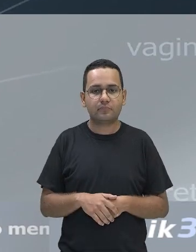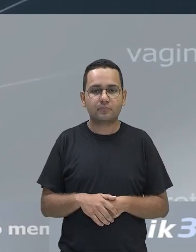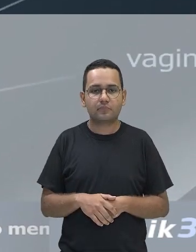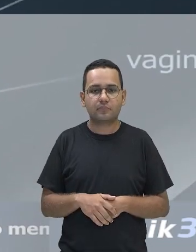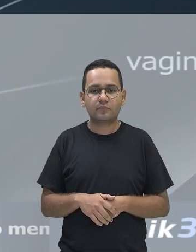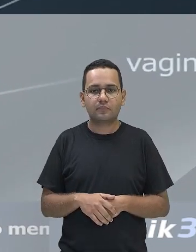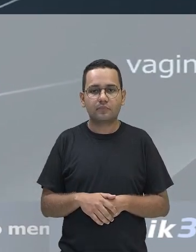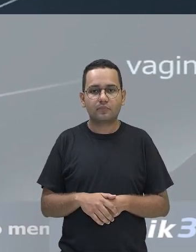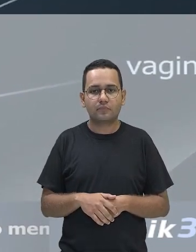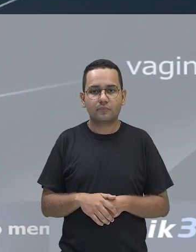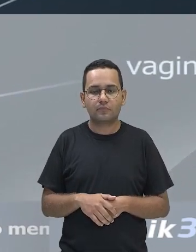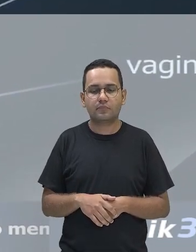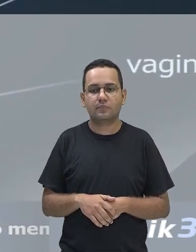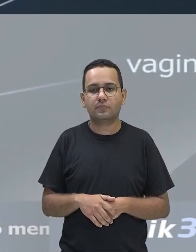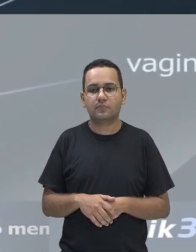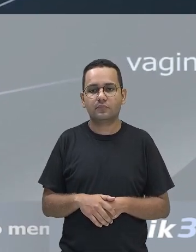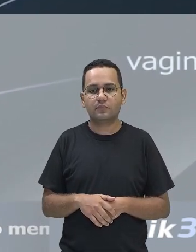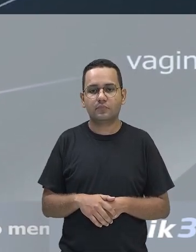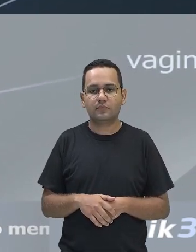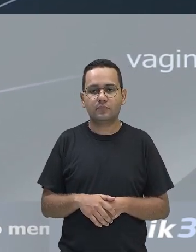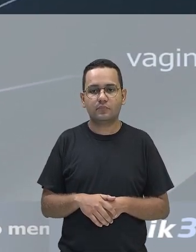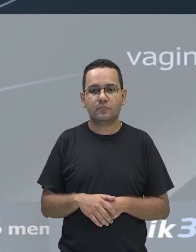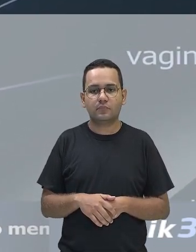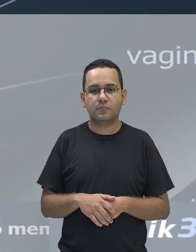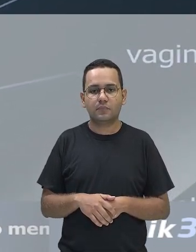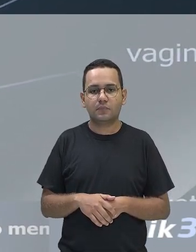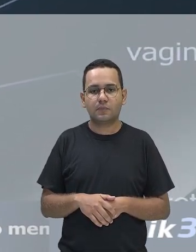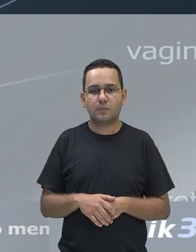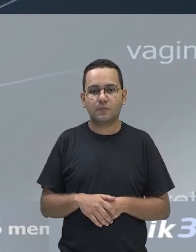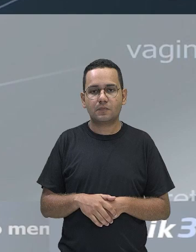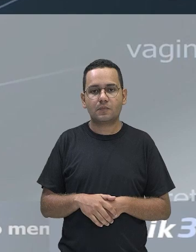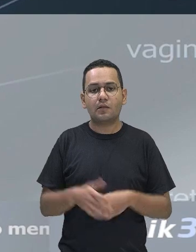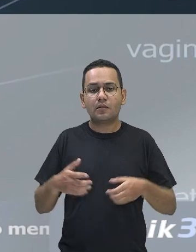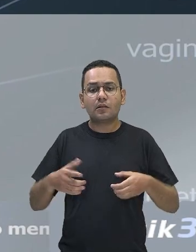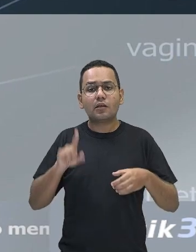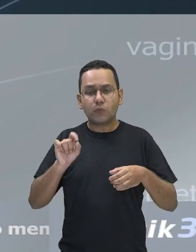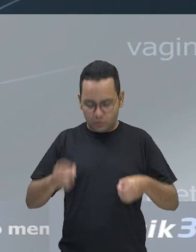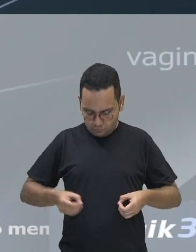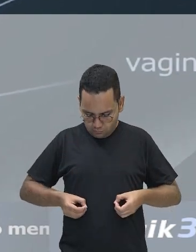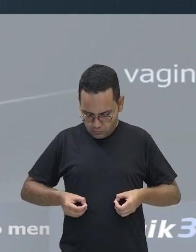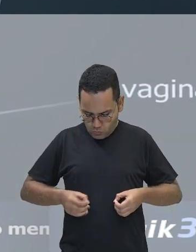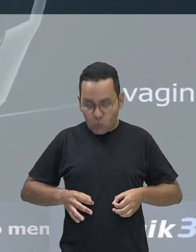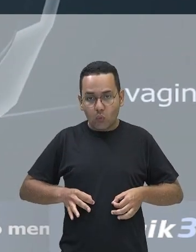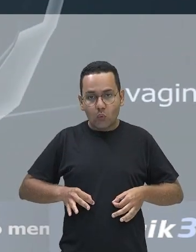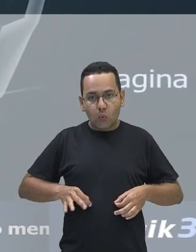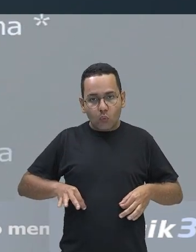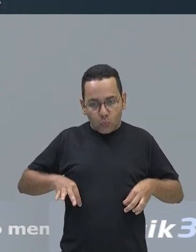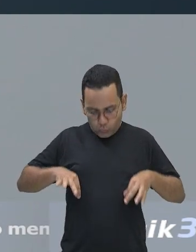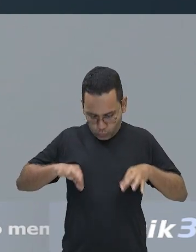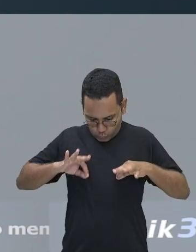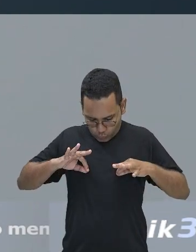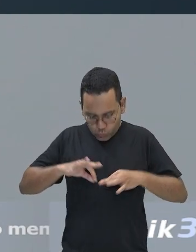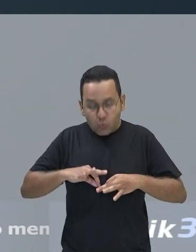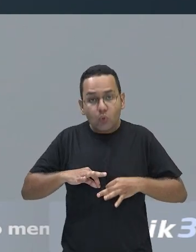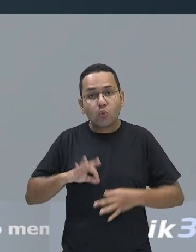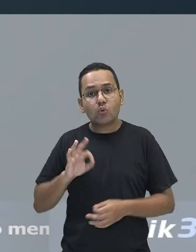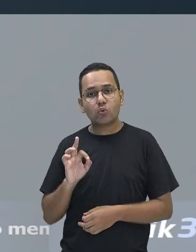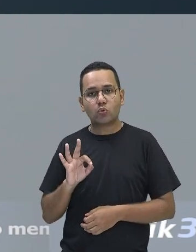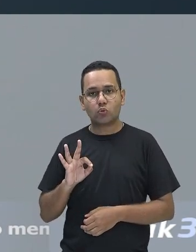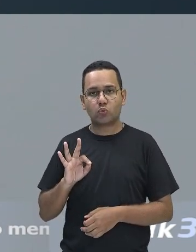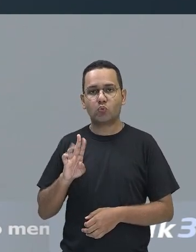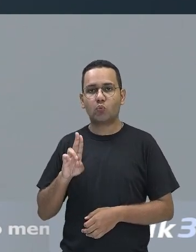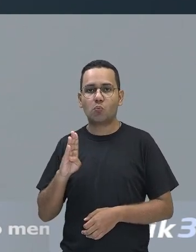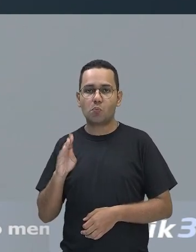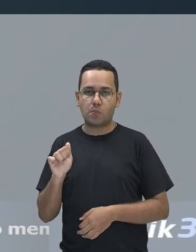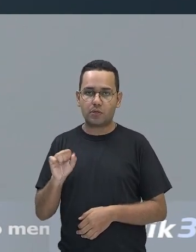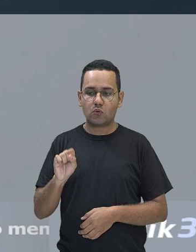útero e localizados próximos às tubas uterinas, que antigamente recebiam, né, em livros, na literatura de modo